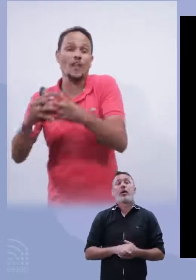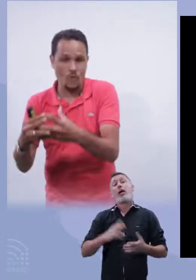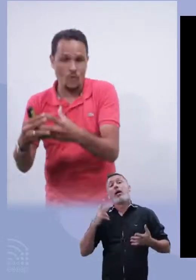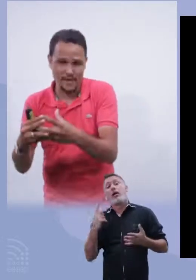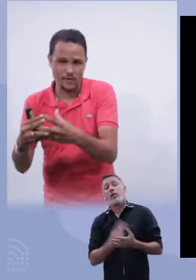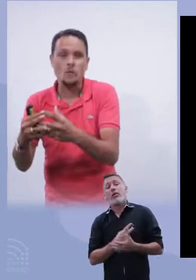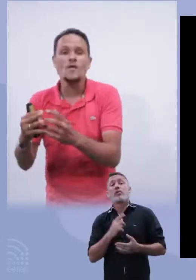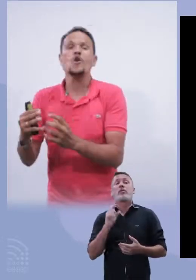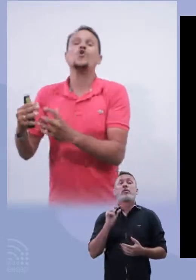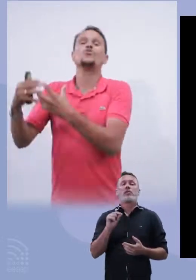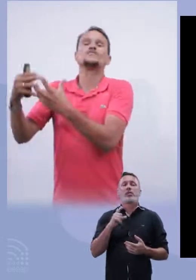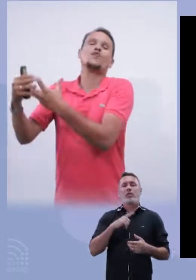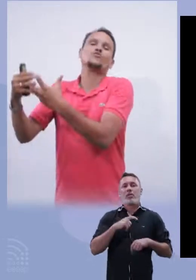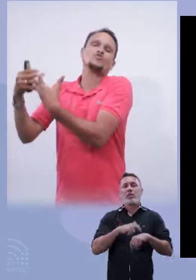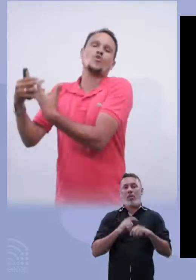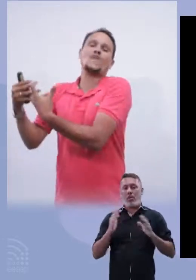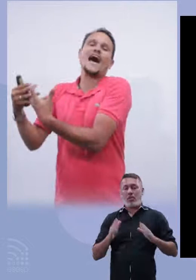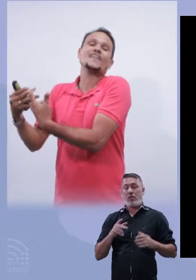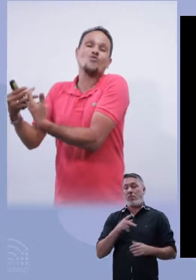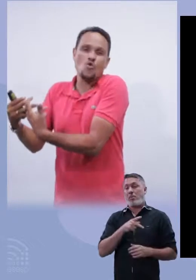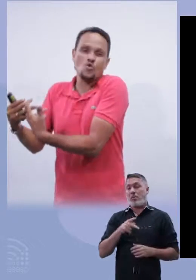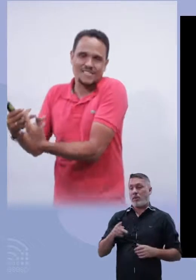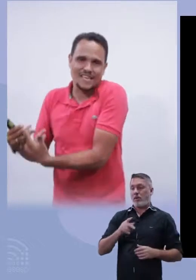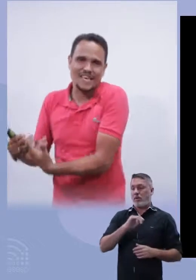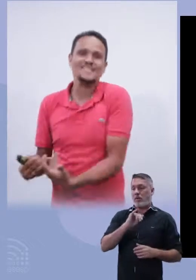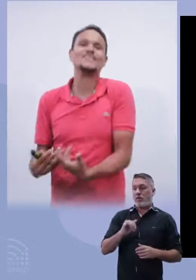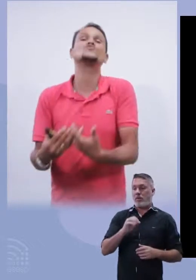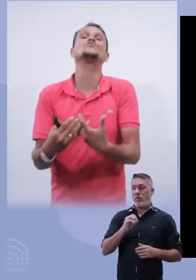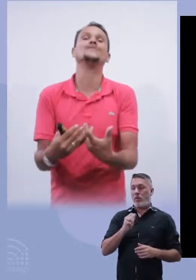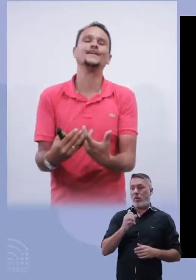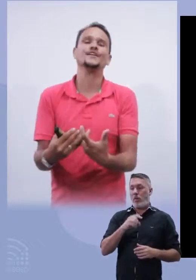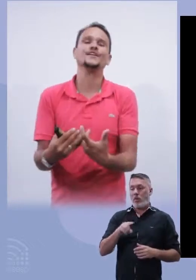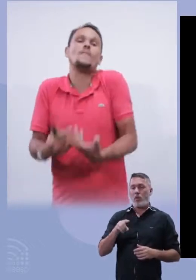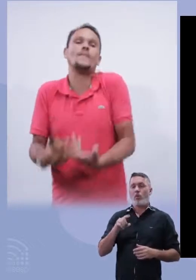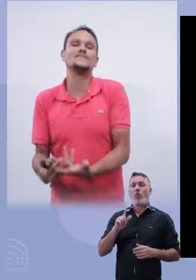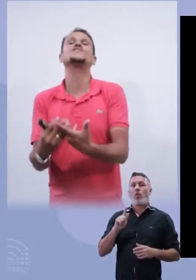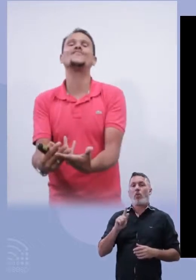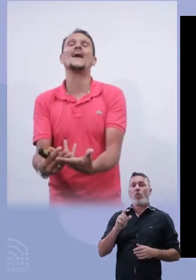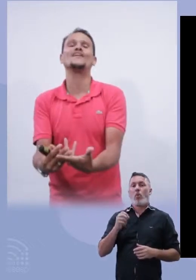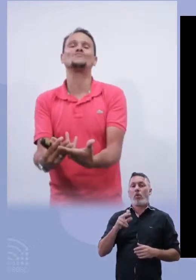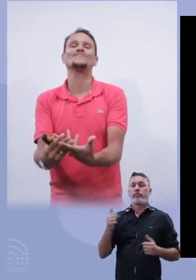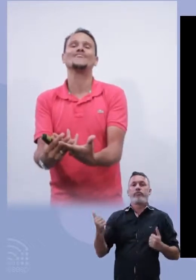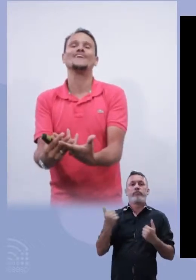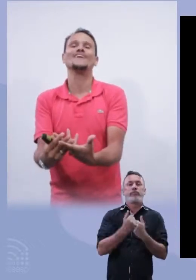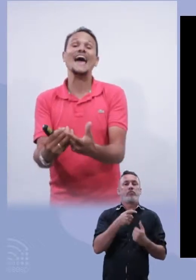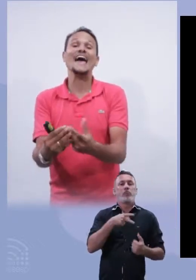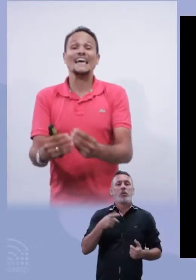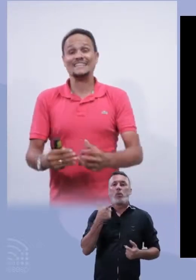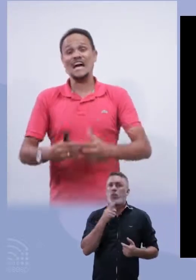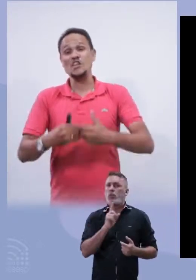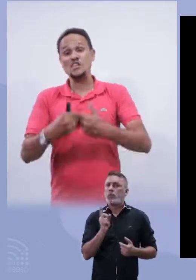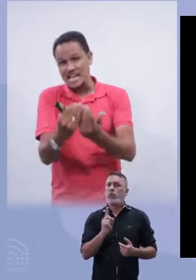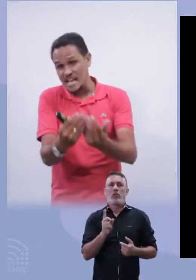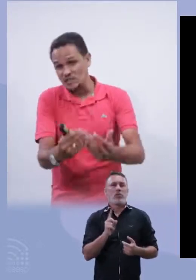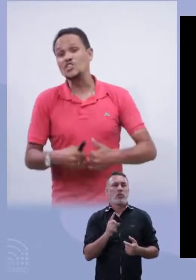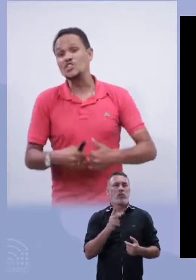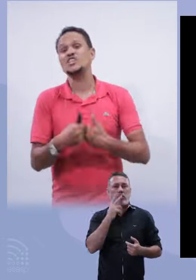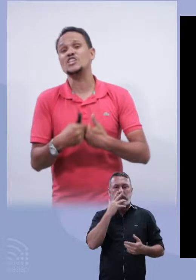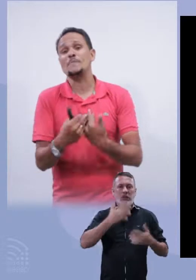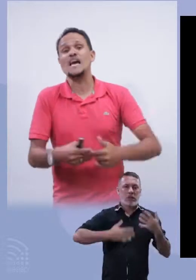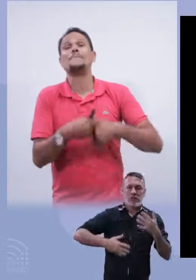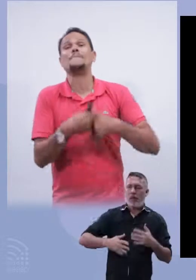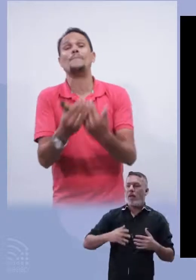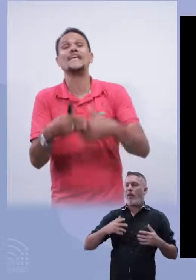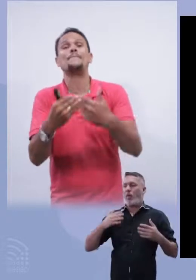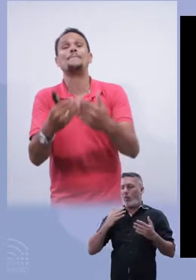num belo momento, o tal do João Goulart não conseguisse assumir como presidente de fato, né? Dando início a que a gente